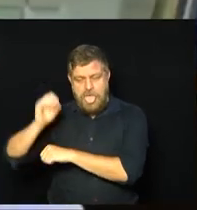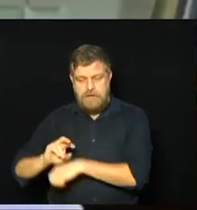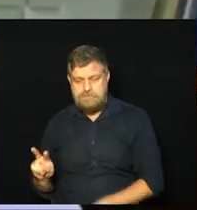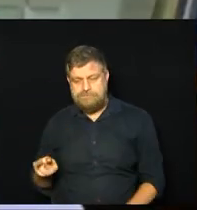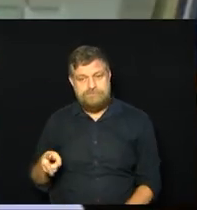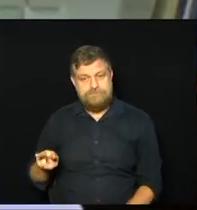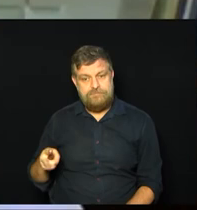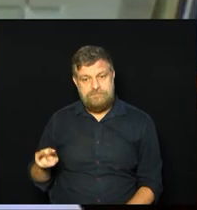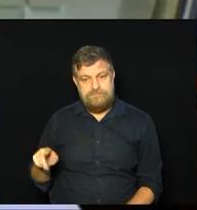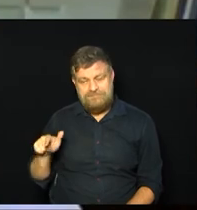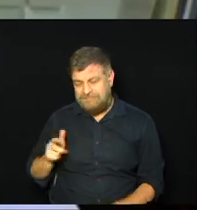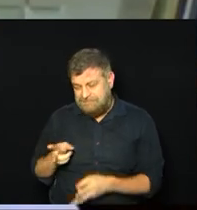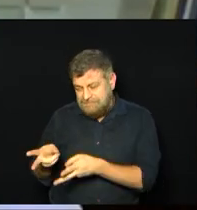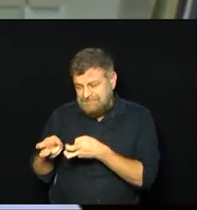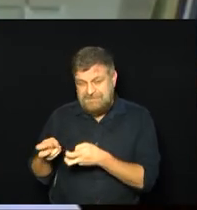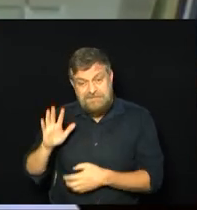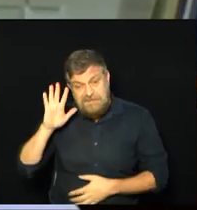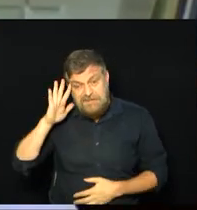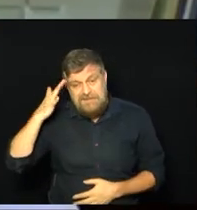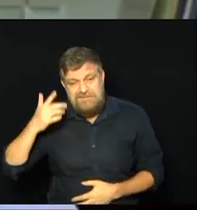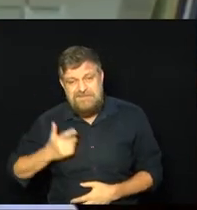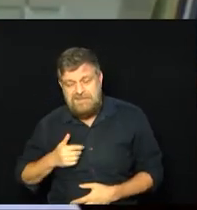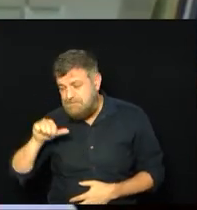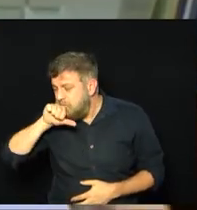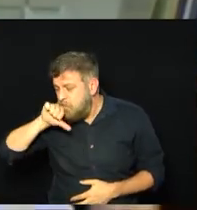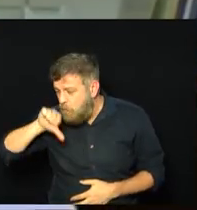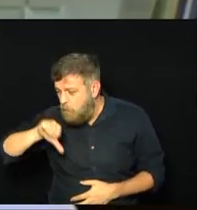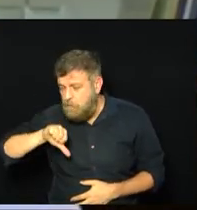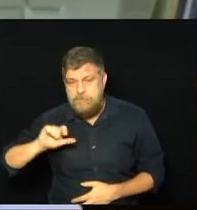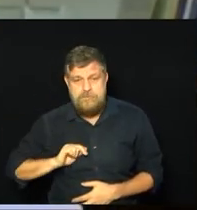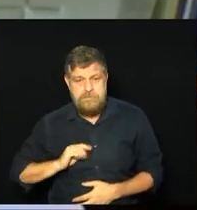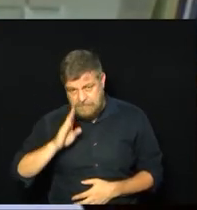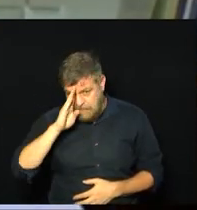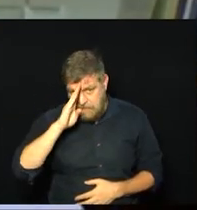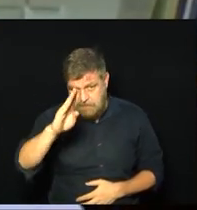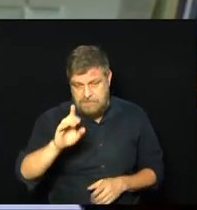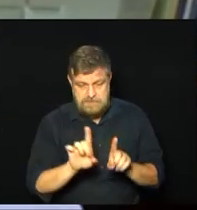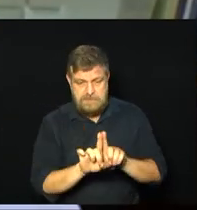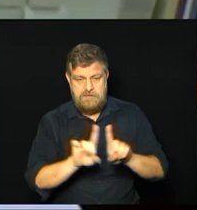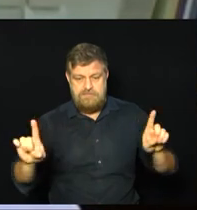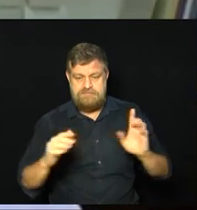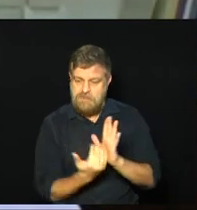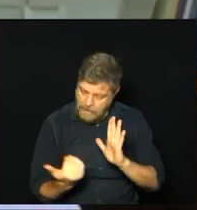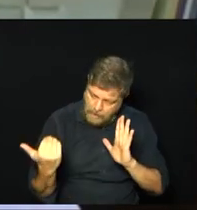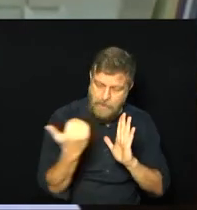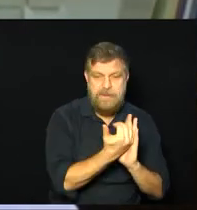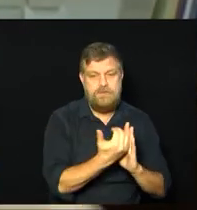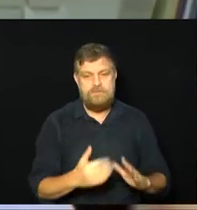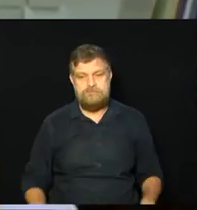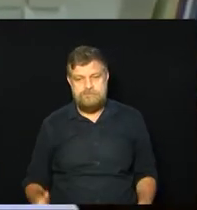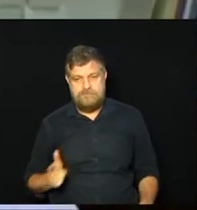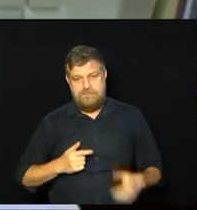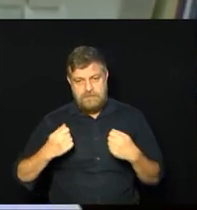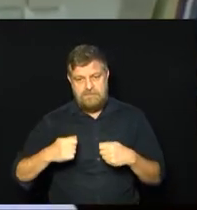casal um para o outro, e eles tiveram que resolver o que estava mal resolvido. Esse é o motivo principal do aumento dos divórcios, né? Precisou